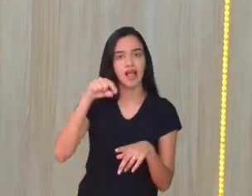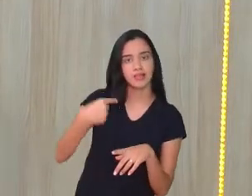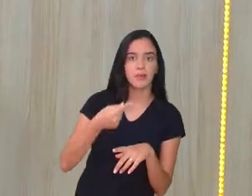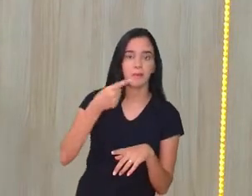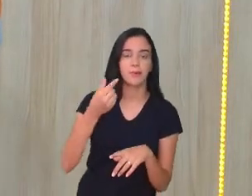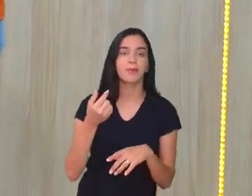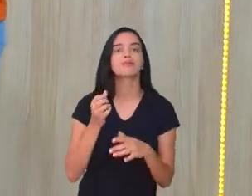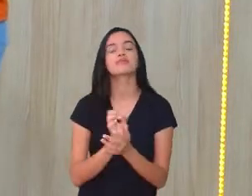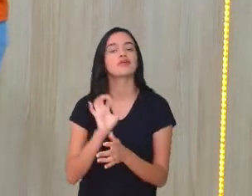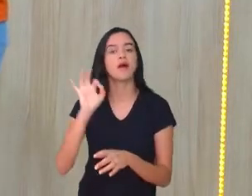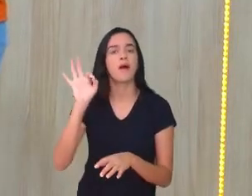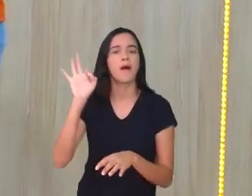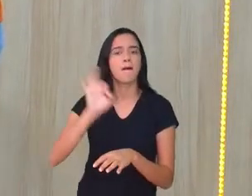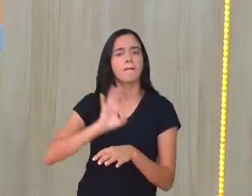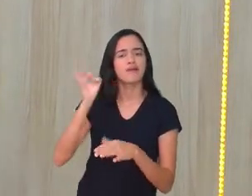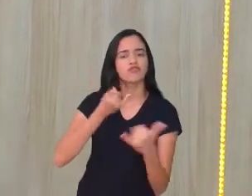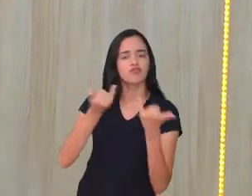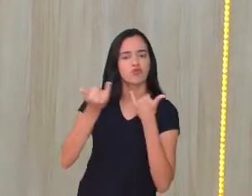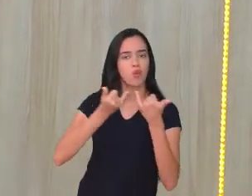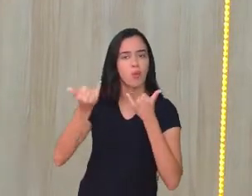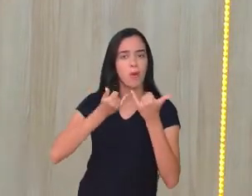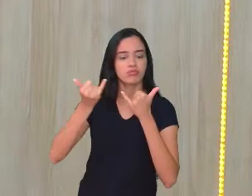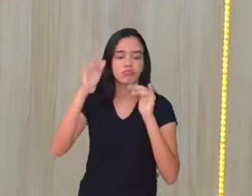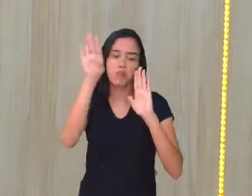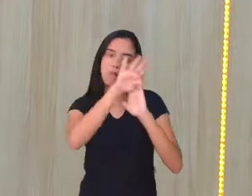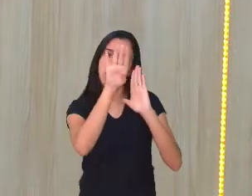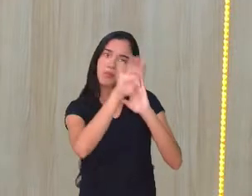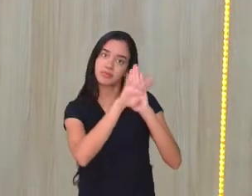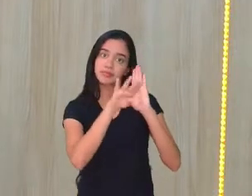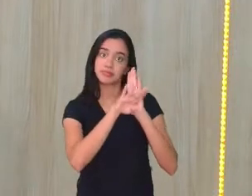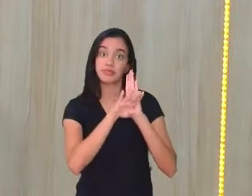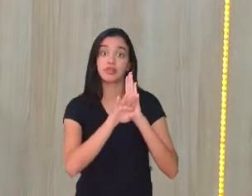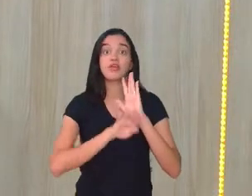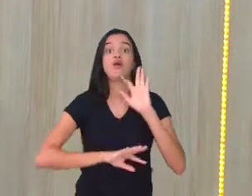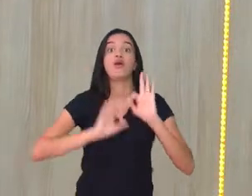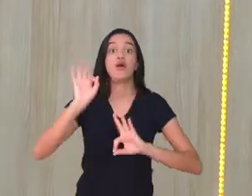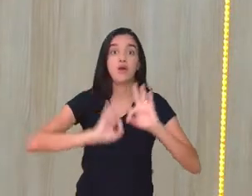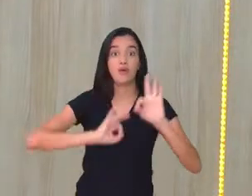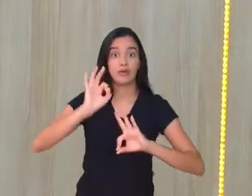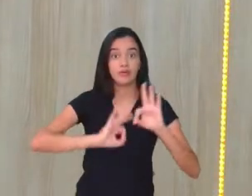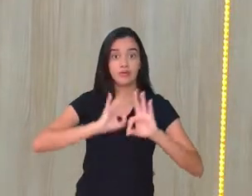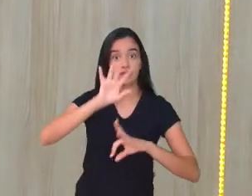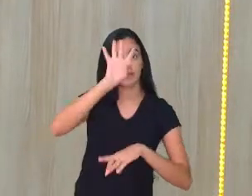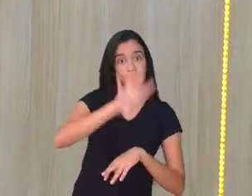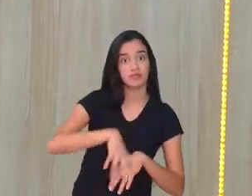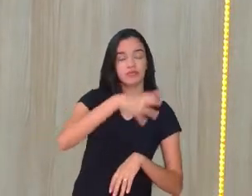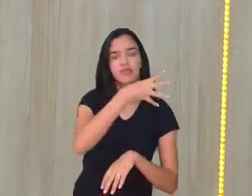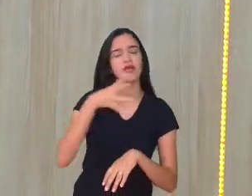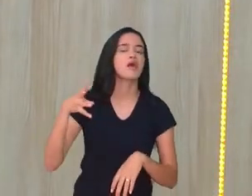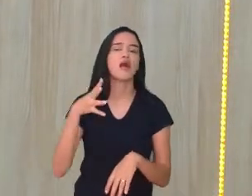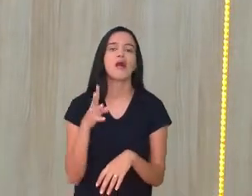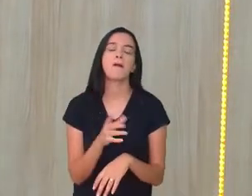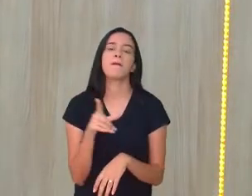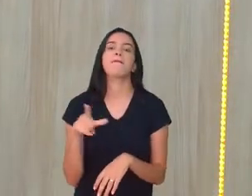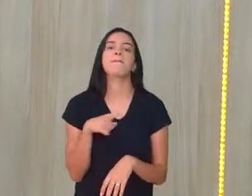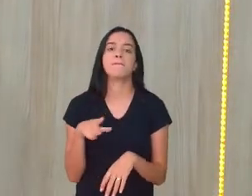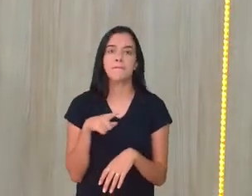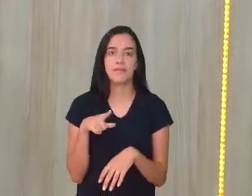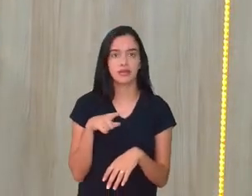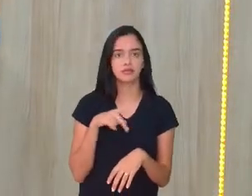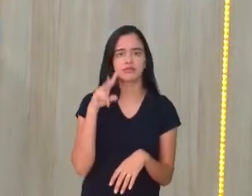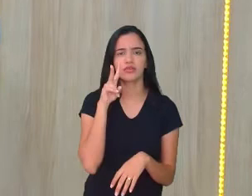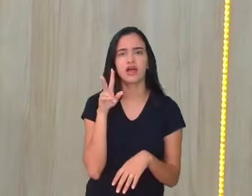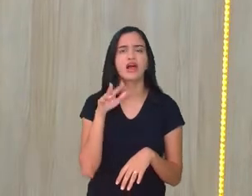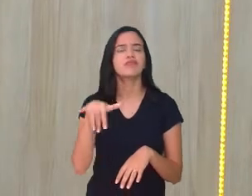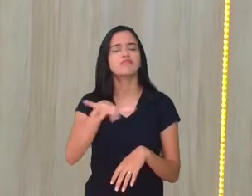esses dados, certo? Você organiza esses dados, monta uma tabelinha para ter uma visão geral. Você